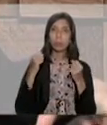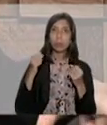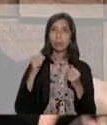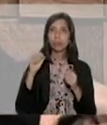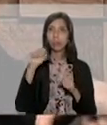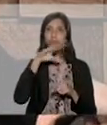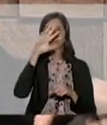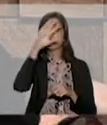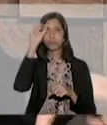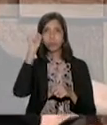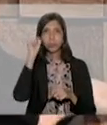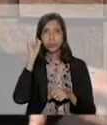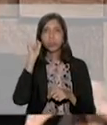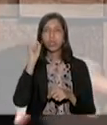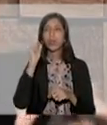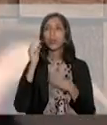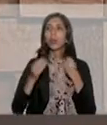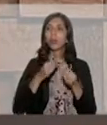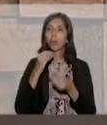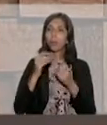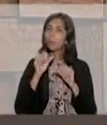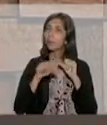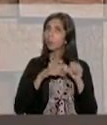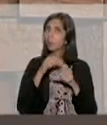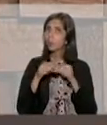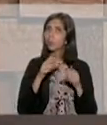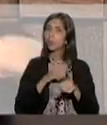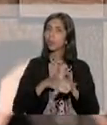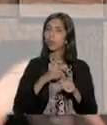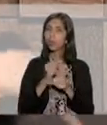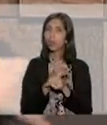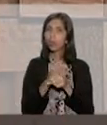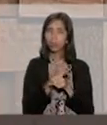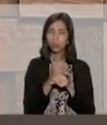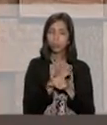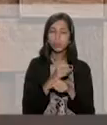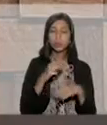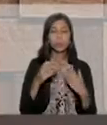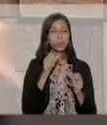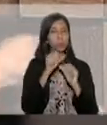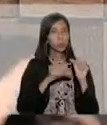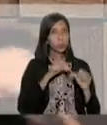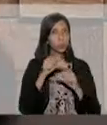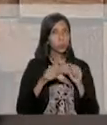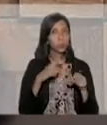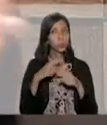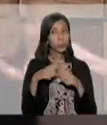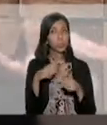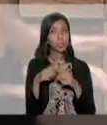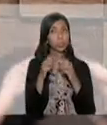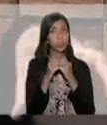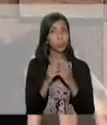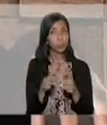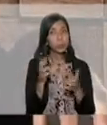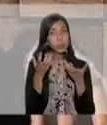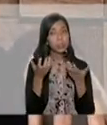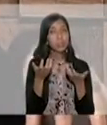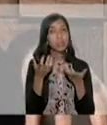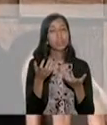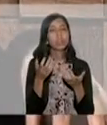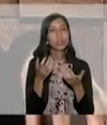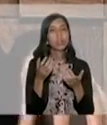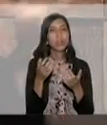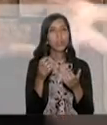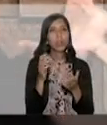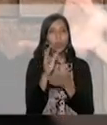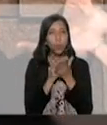A gente tinha que identificar que a questão ética mudou durante esses anos. Então, a gente fez uma mudança porque no começo a gente queria seguir